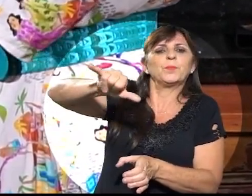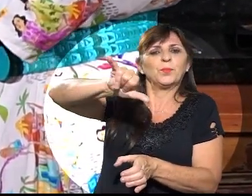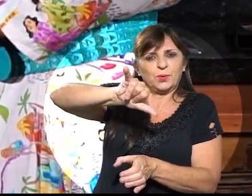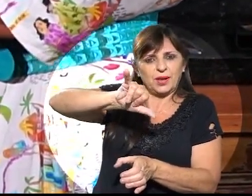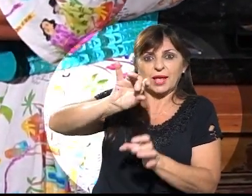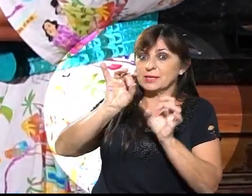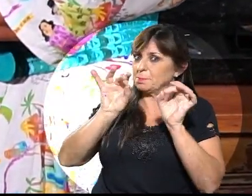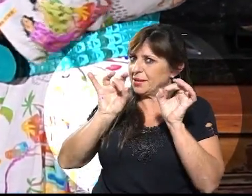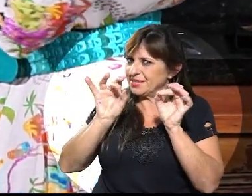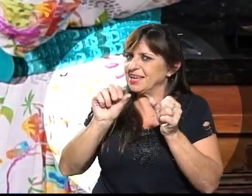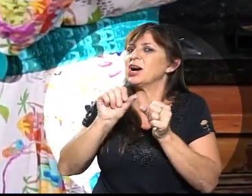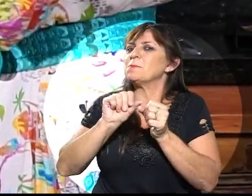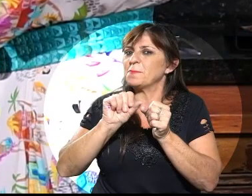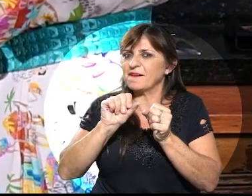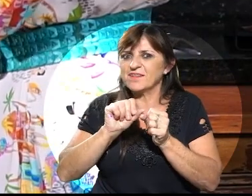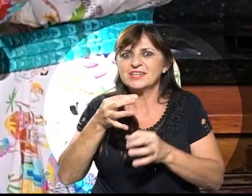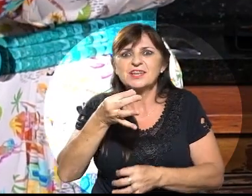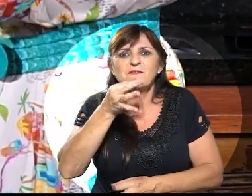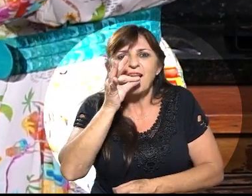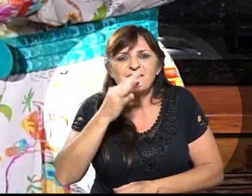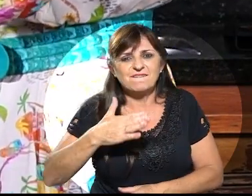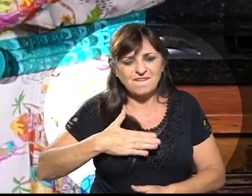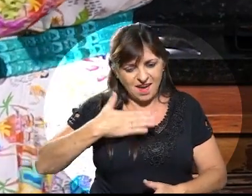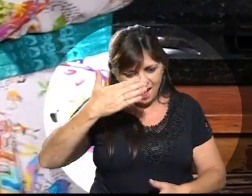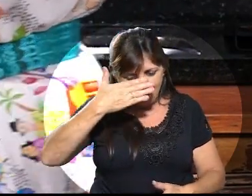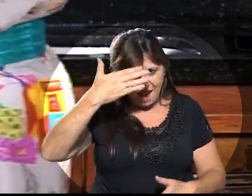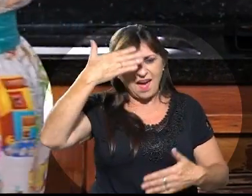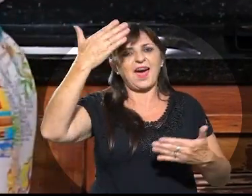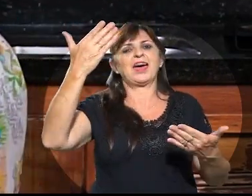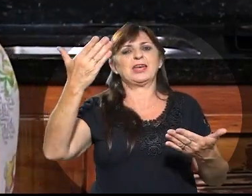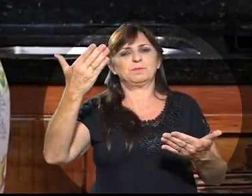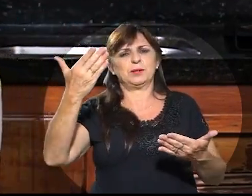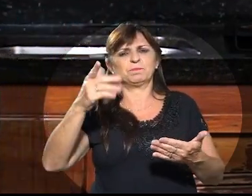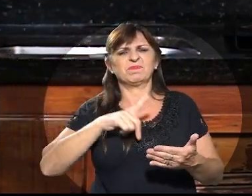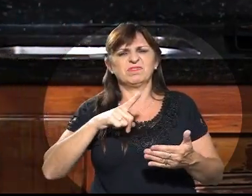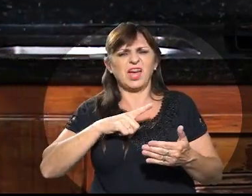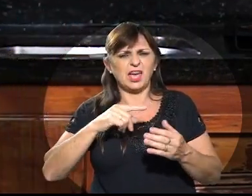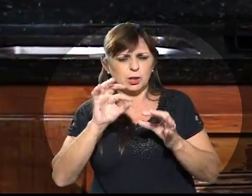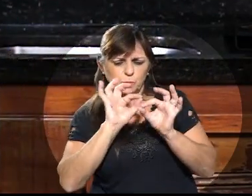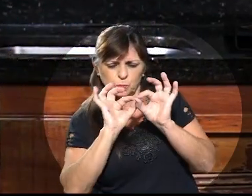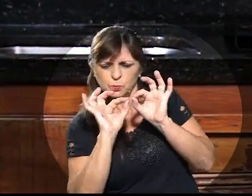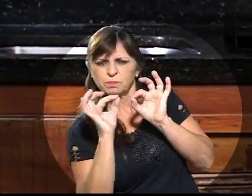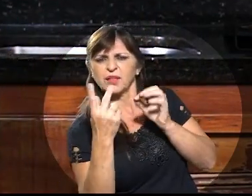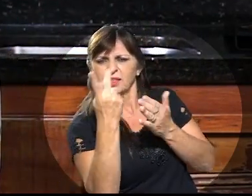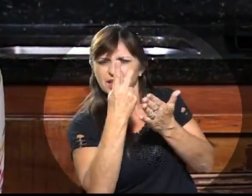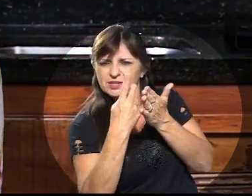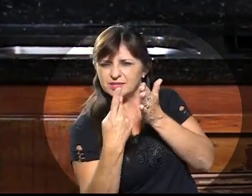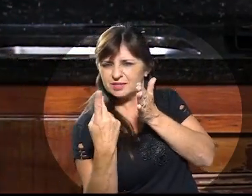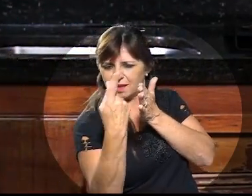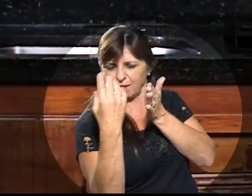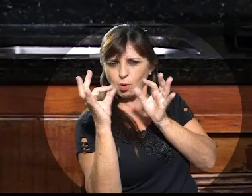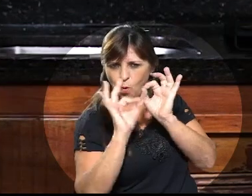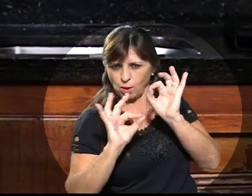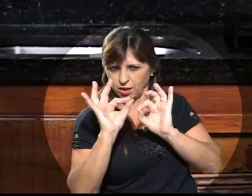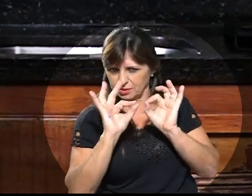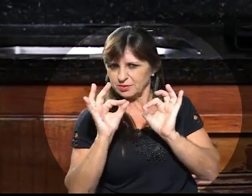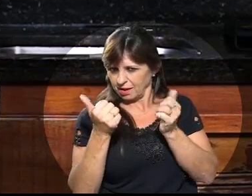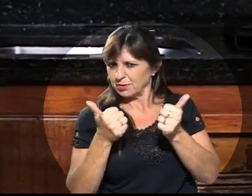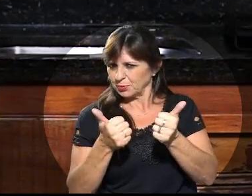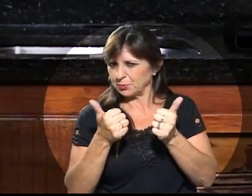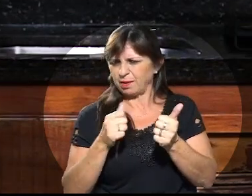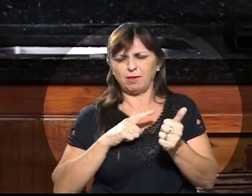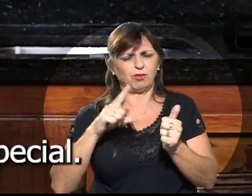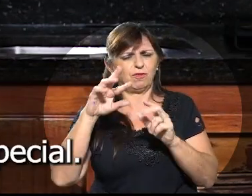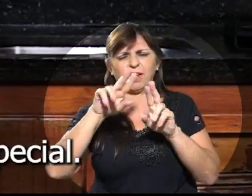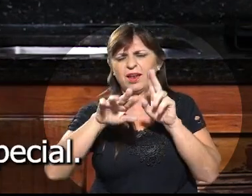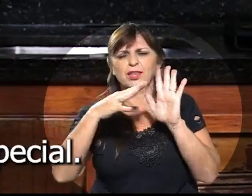ferver, certo? No momento que ferver? Que ferver, eu preparo, daí eu vou ver, eu coloquei. Vamos falar sobre o café antes de tu preparar. Esse